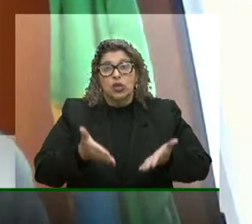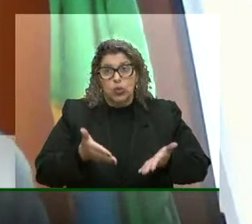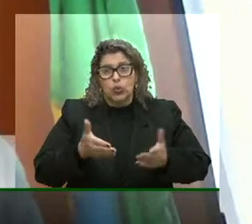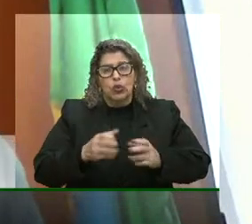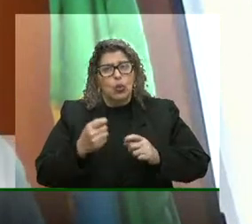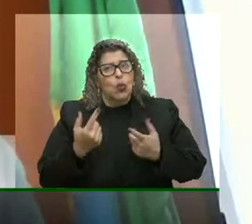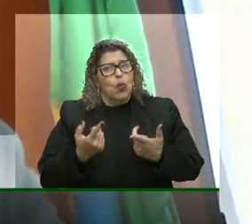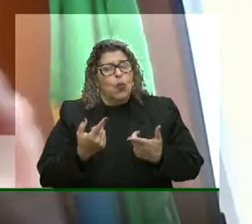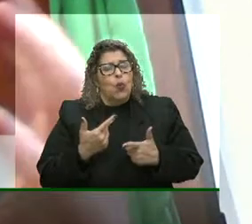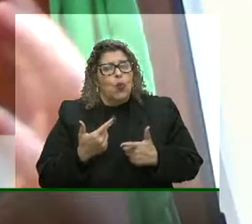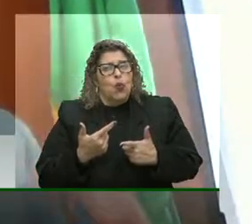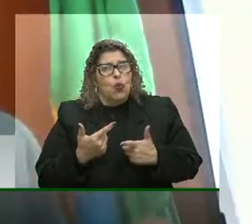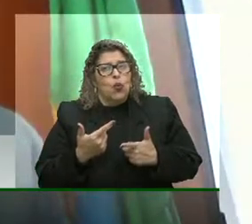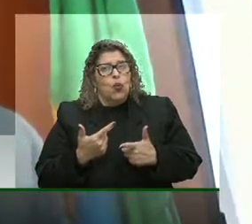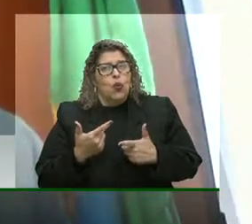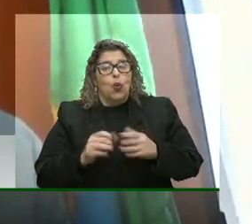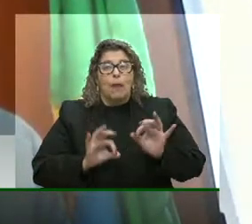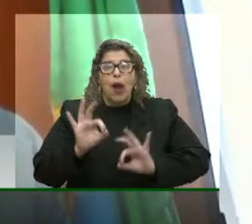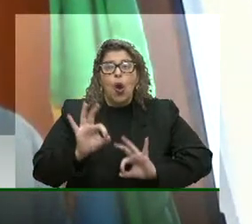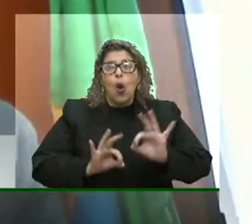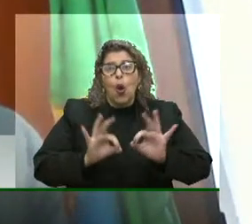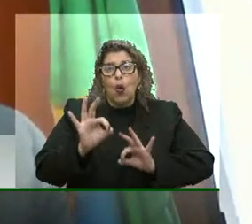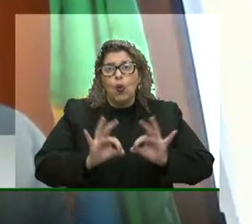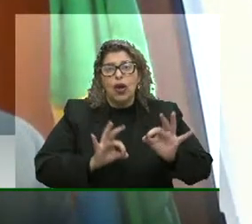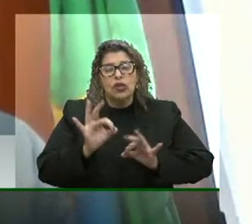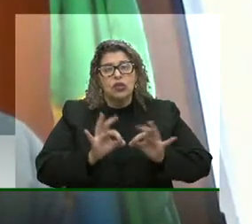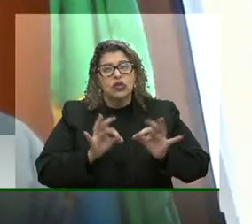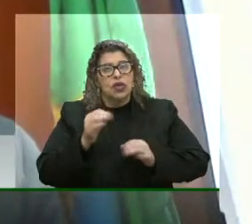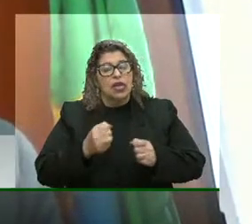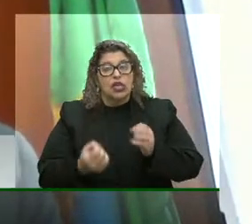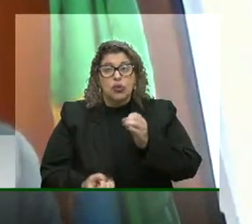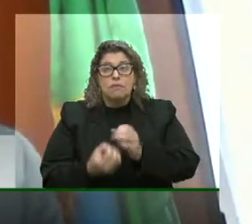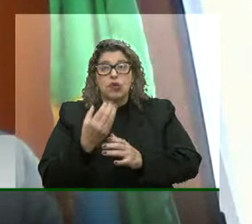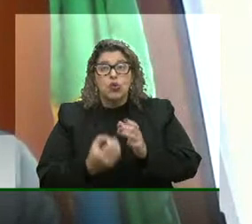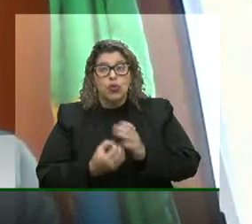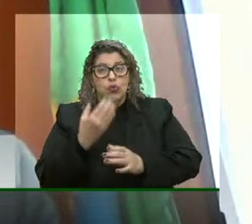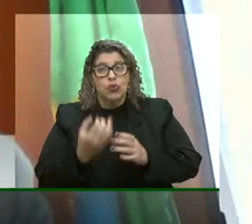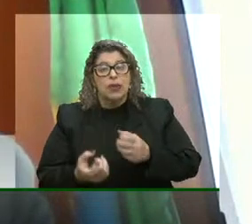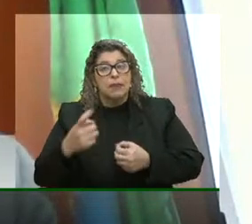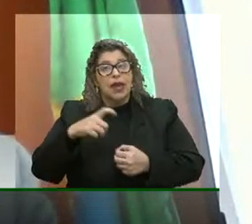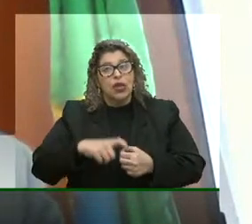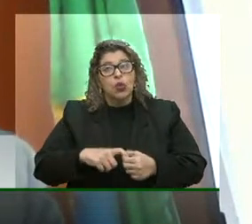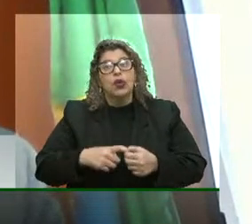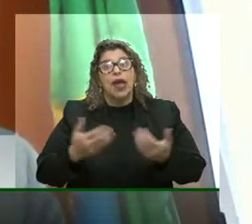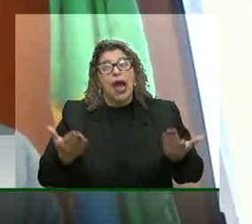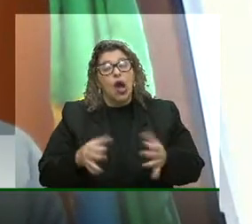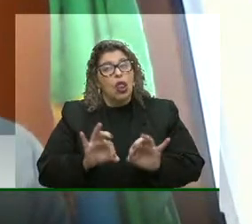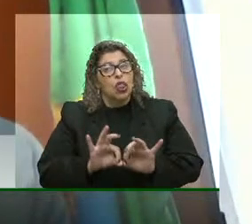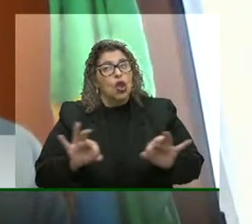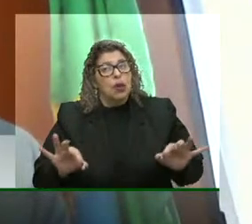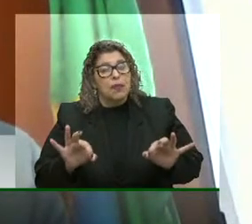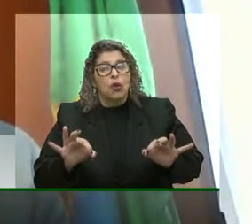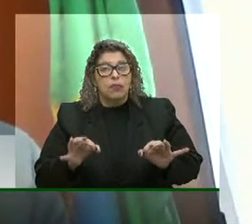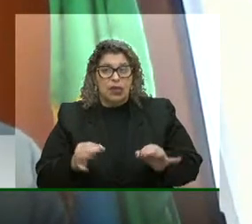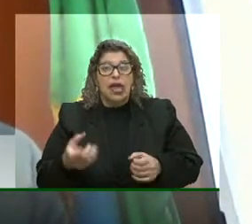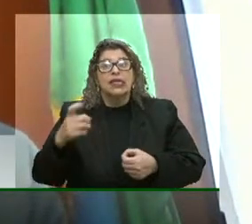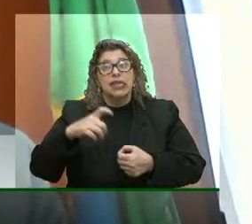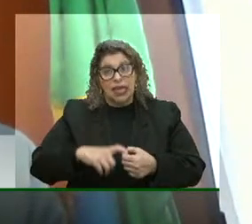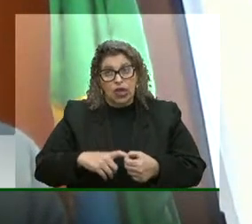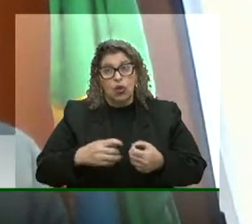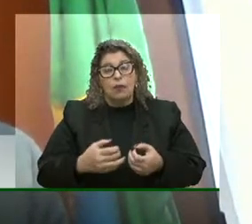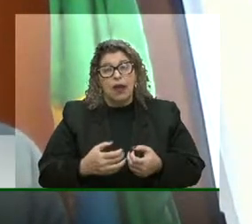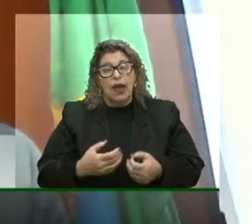grande complexidade na reorganização dos fatores de produção para retomarem a atividade normalmente assim que